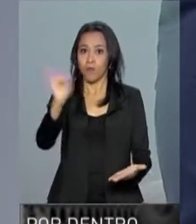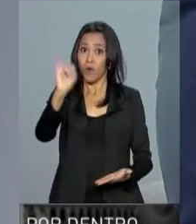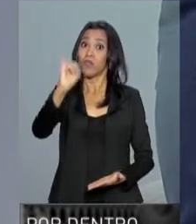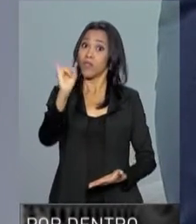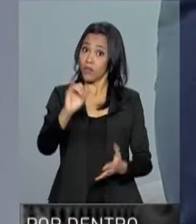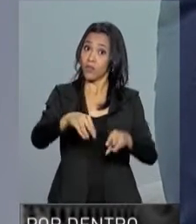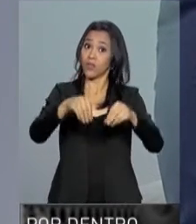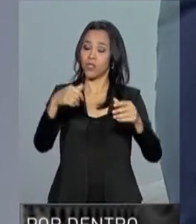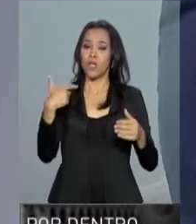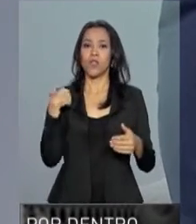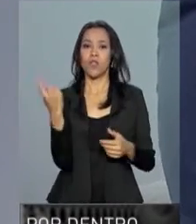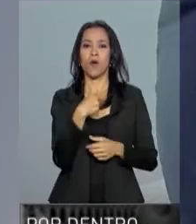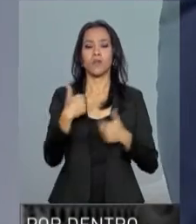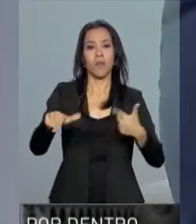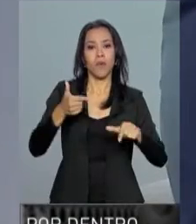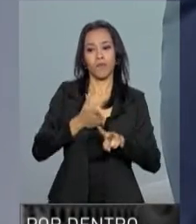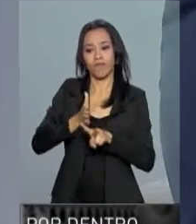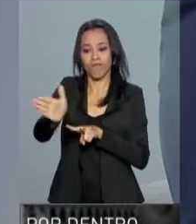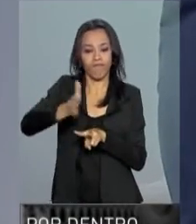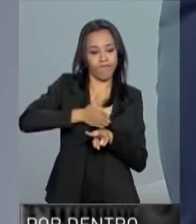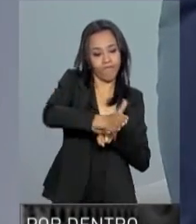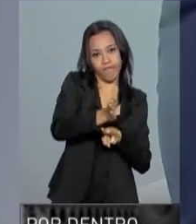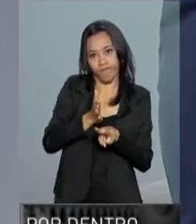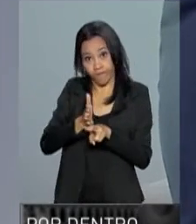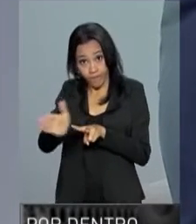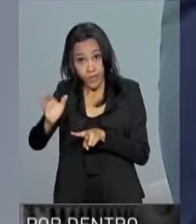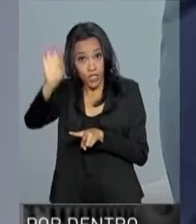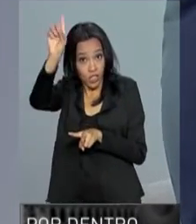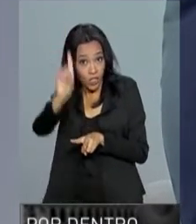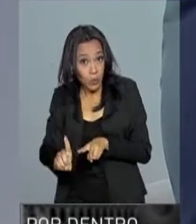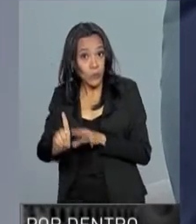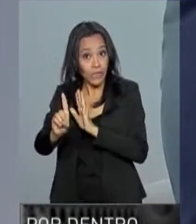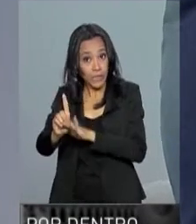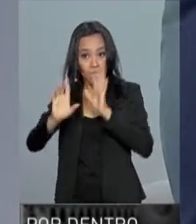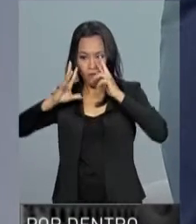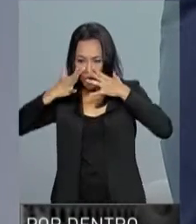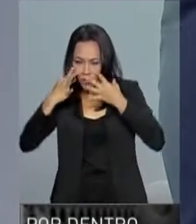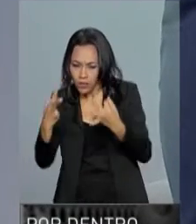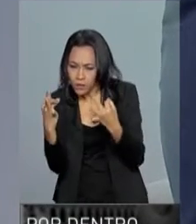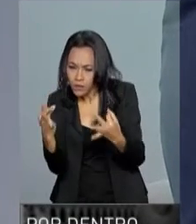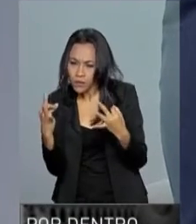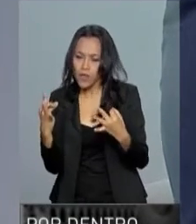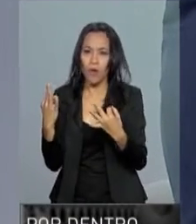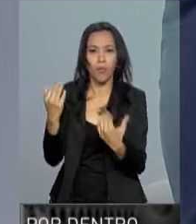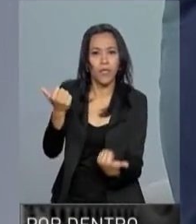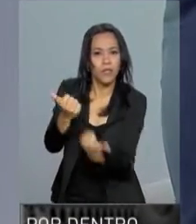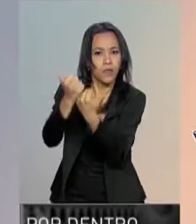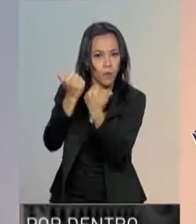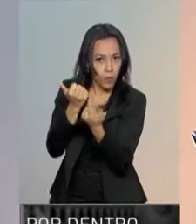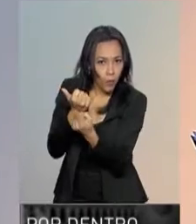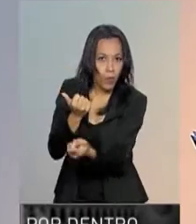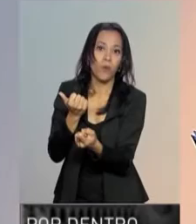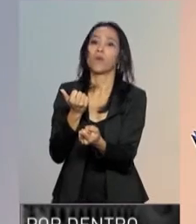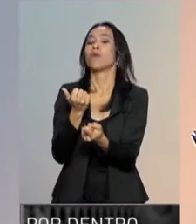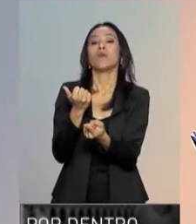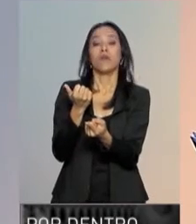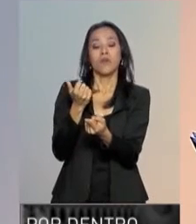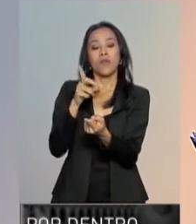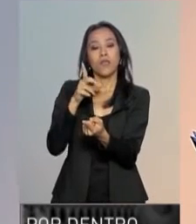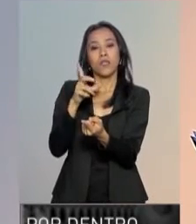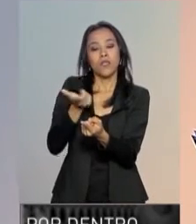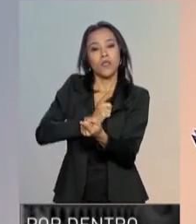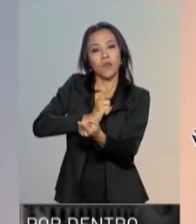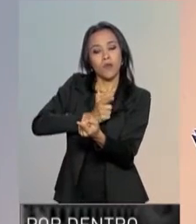importante nós trabalhamos nas duas frentes temos uma uma diretoria específica para políticas de comunidades tradicionais ao qual nós